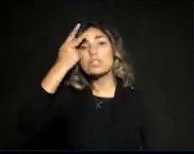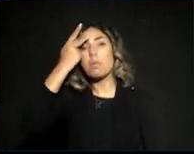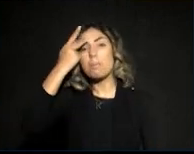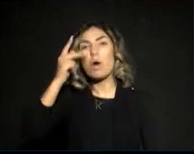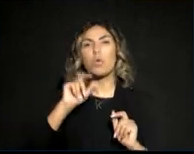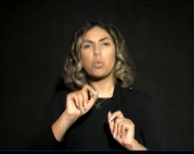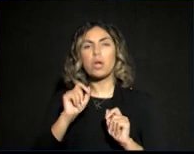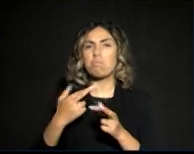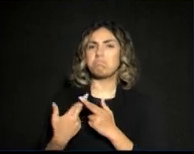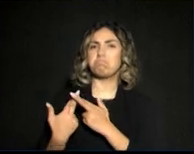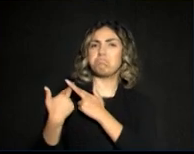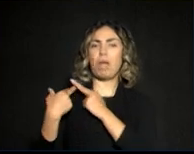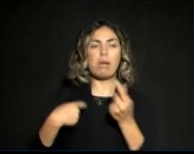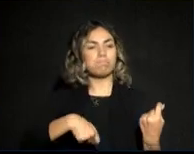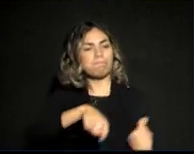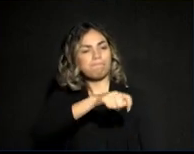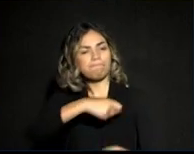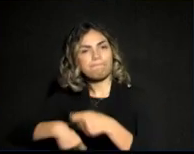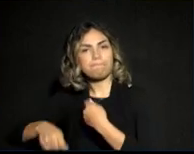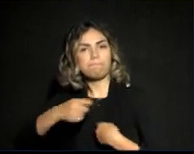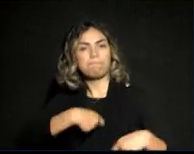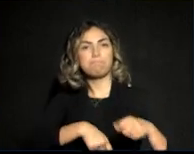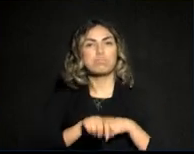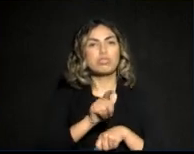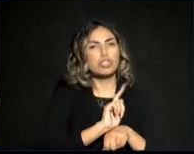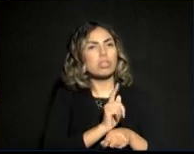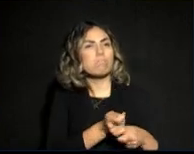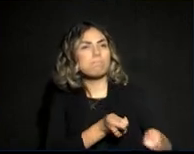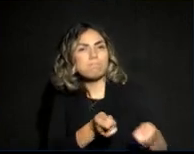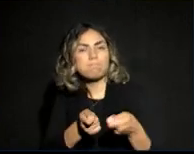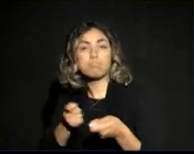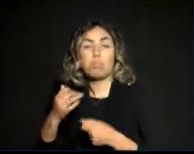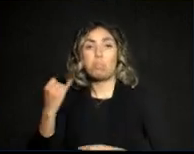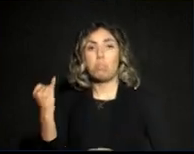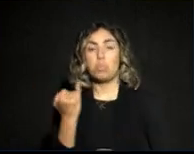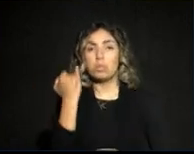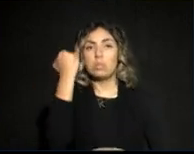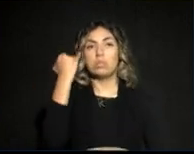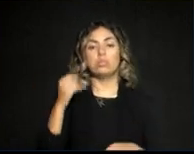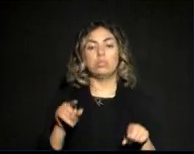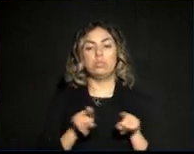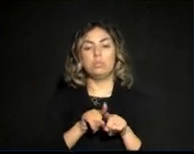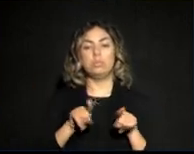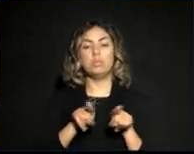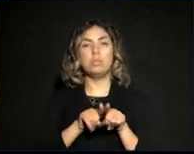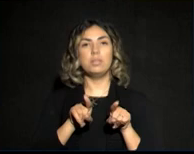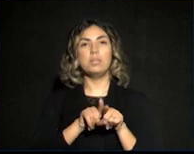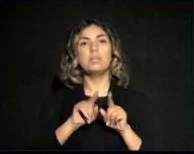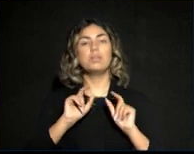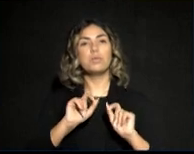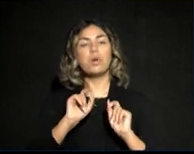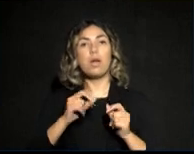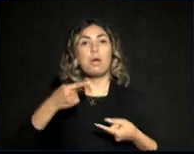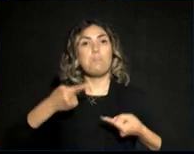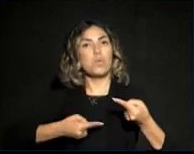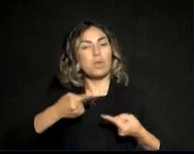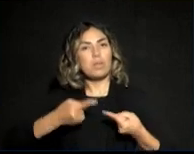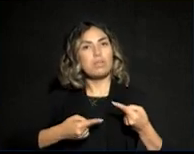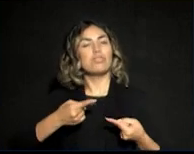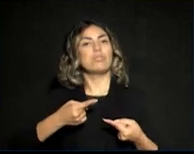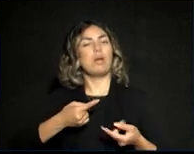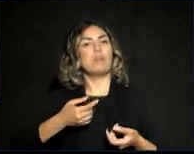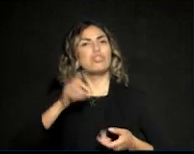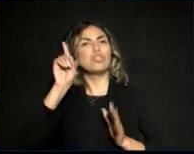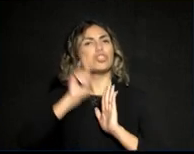responsabilidade como Pilar importante da nossa gestão e consequentemente como um meio de entregar política